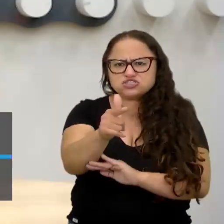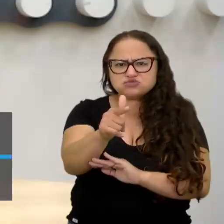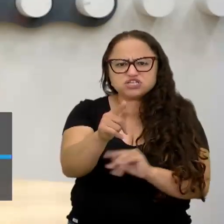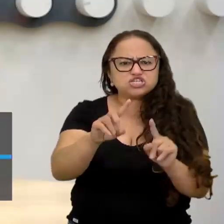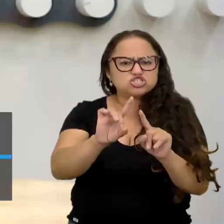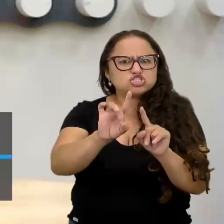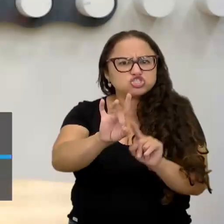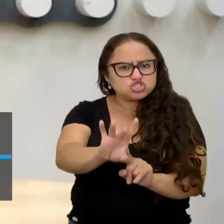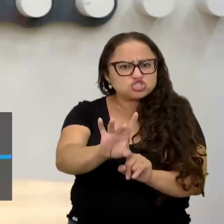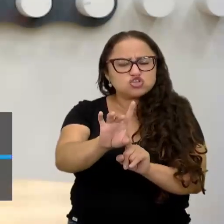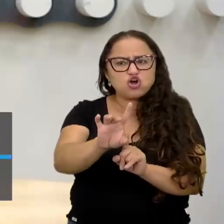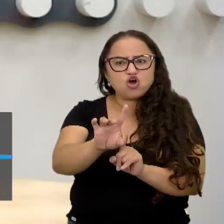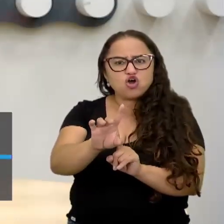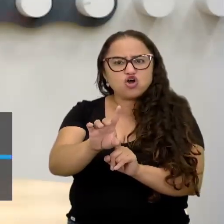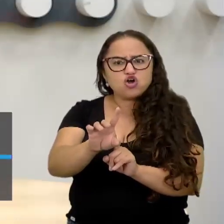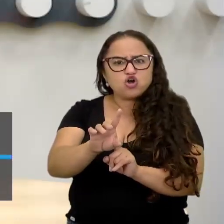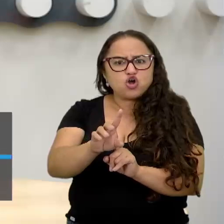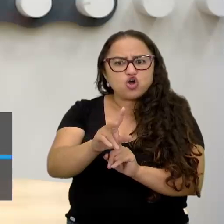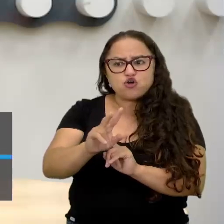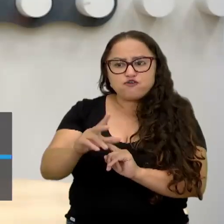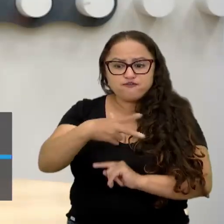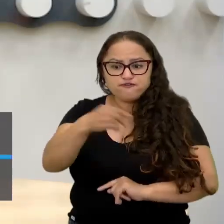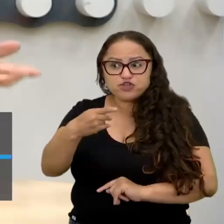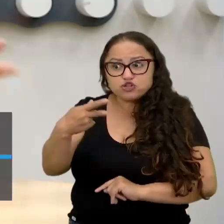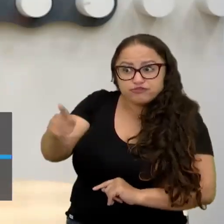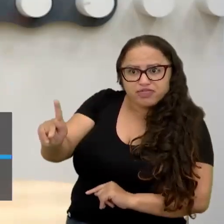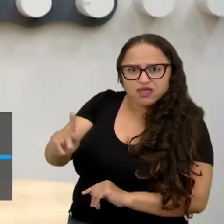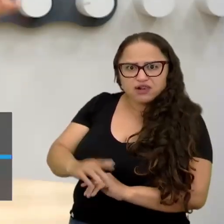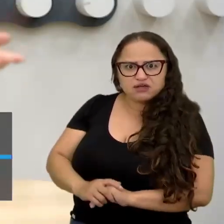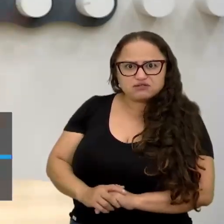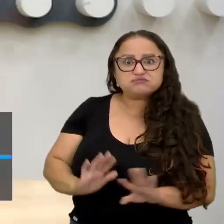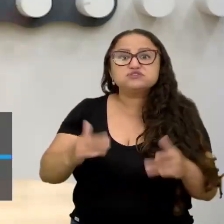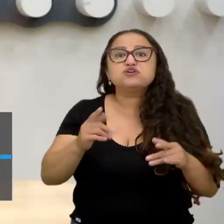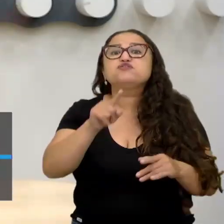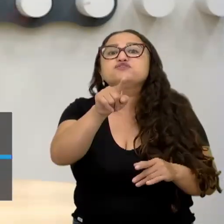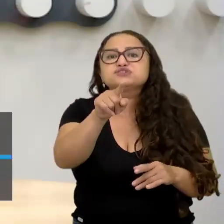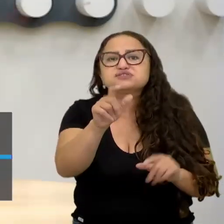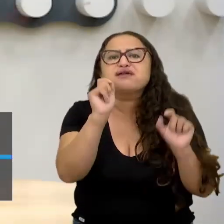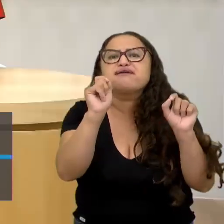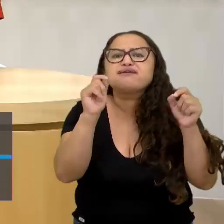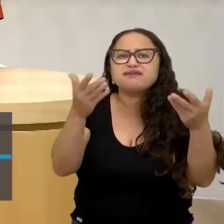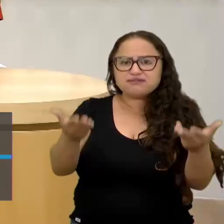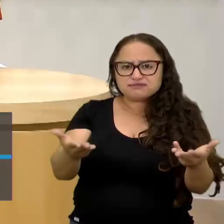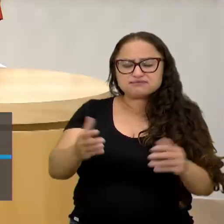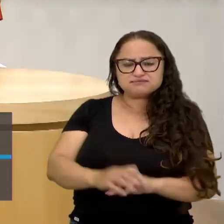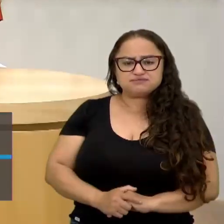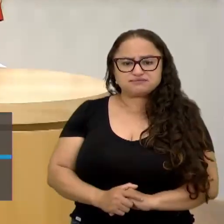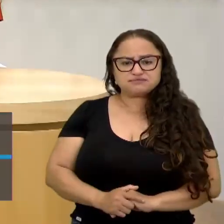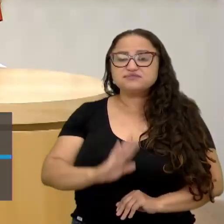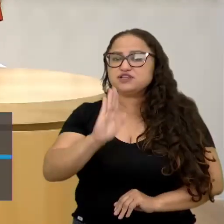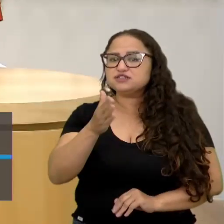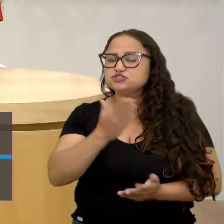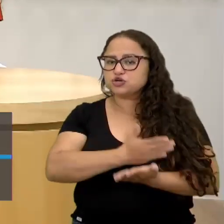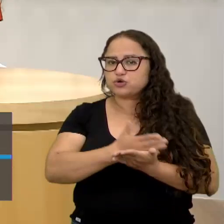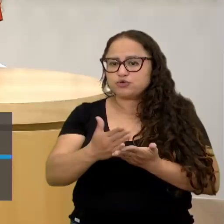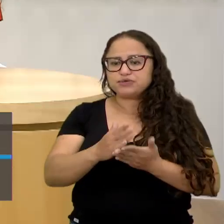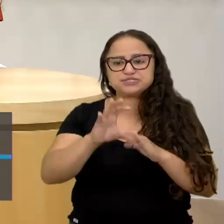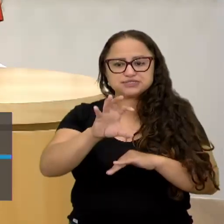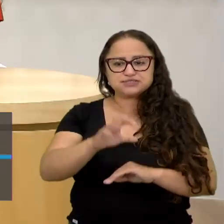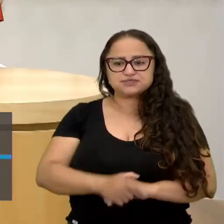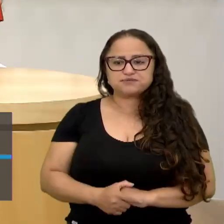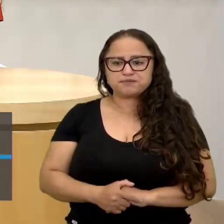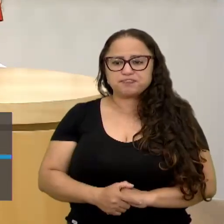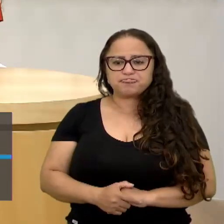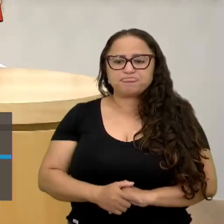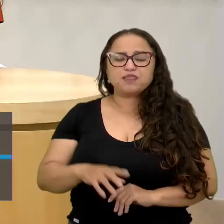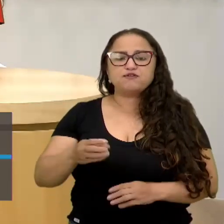não sou ninguém. Então é exatamente nesse sentido, né? De ser filho de uma pessoa e você, quem é? Né? Então, já começa com esse ponto. Então, eu vou contar